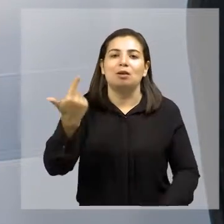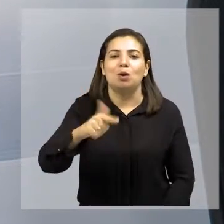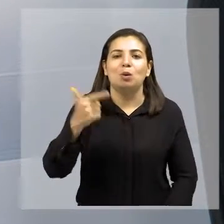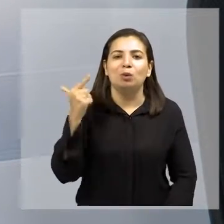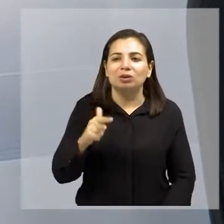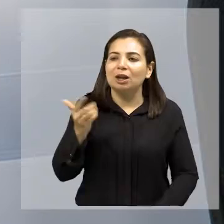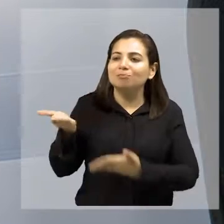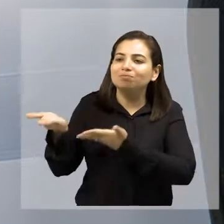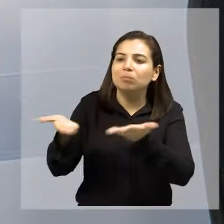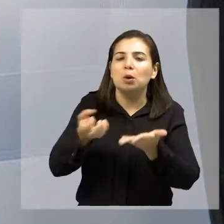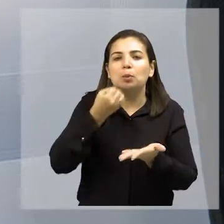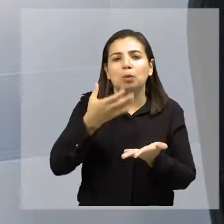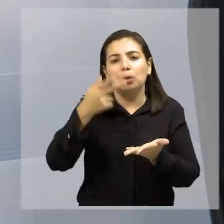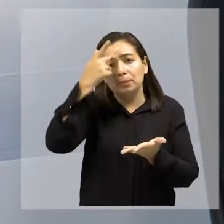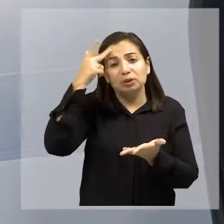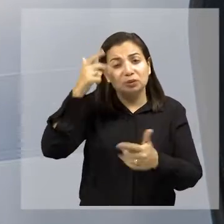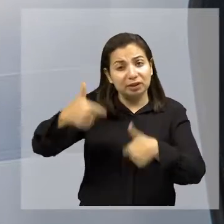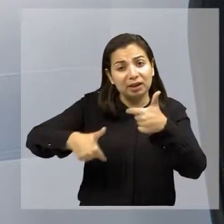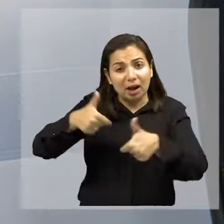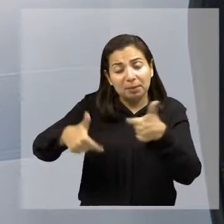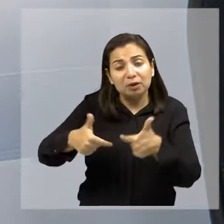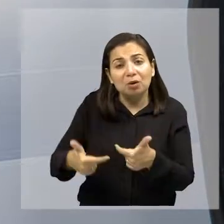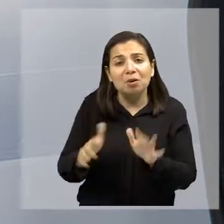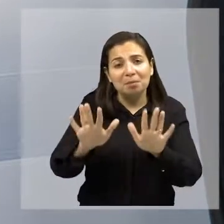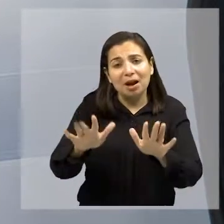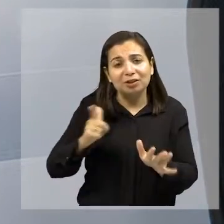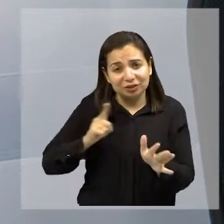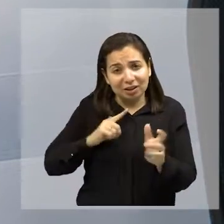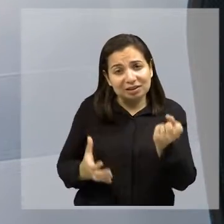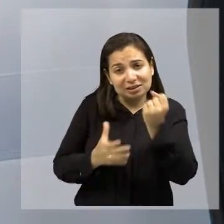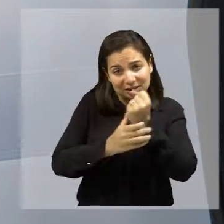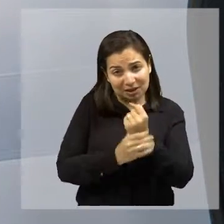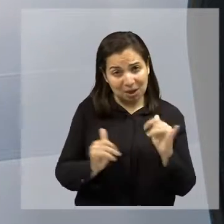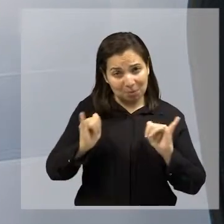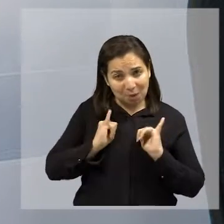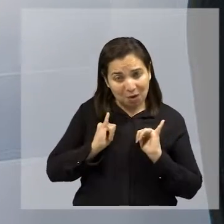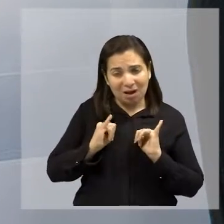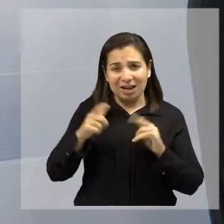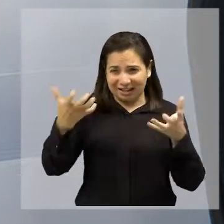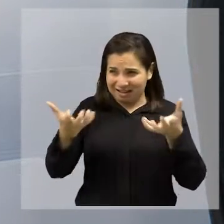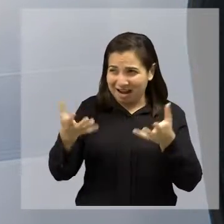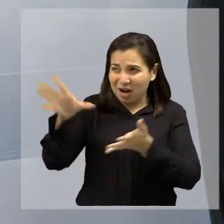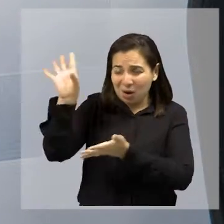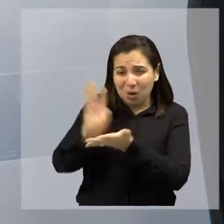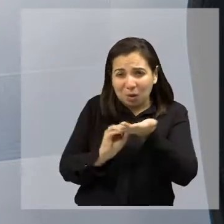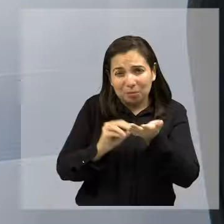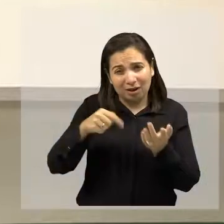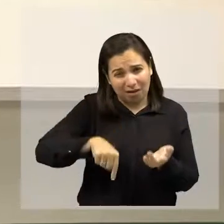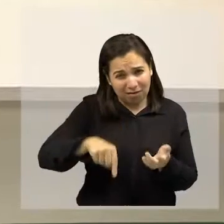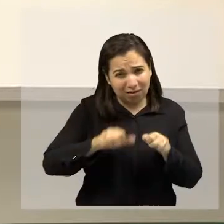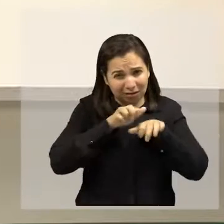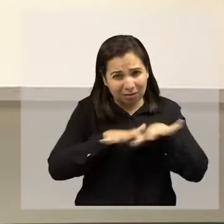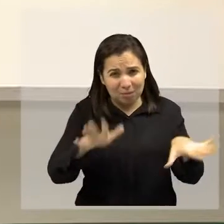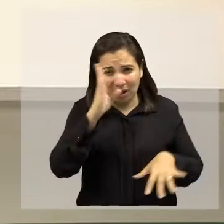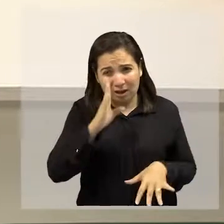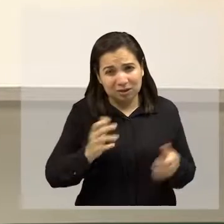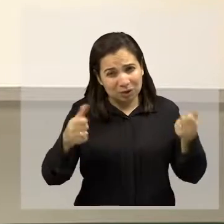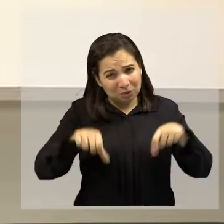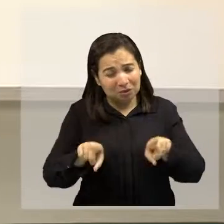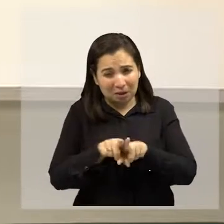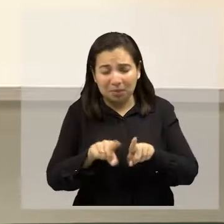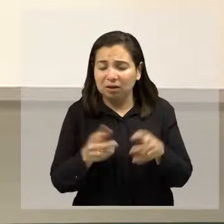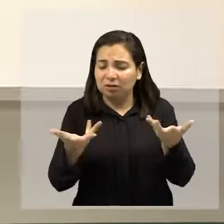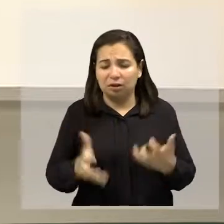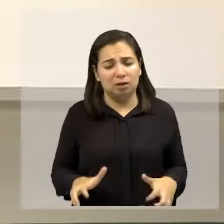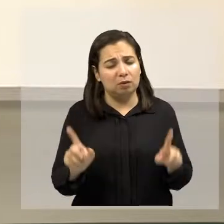cruel com os trabalhadores daquele país. Não é esse exemplo que a gente quer trazer para o nosso Brasil. Muito bem, nós estamos conversando com o vereador